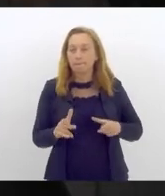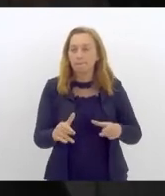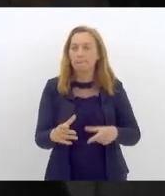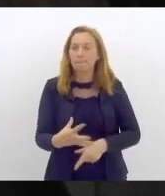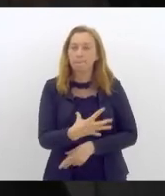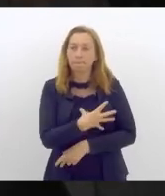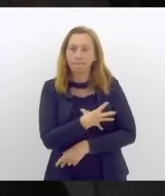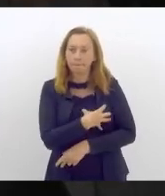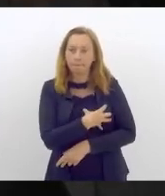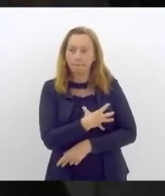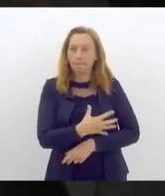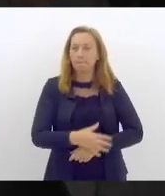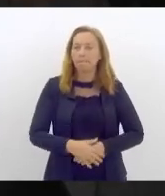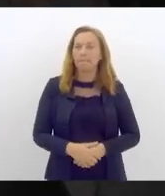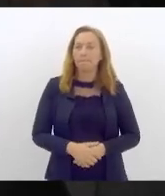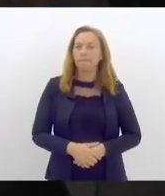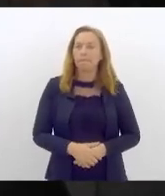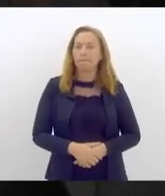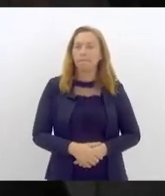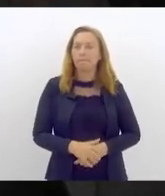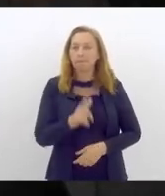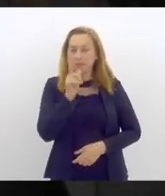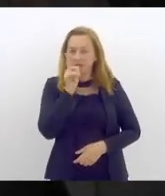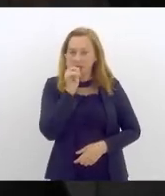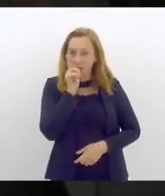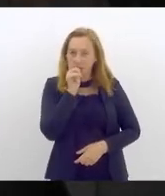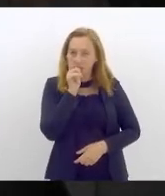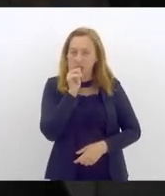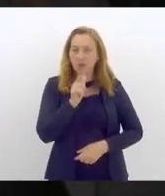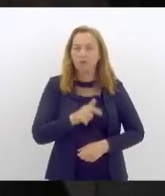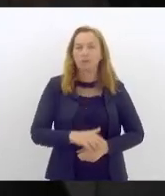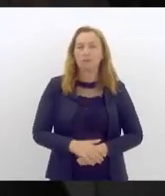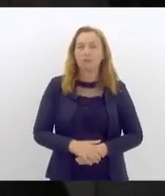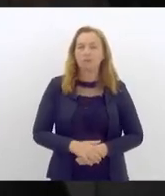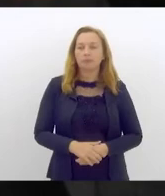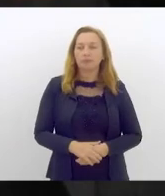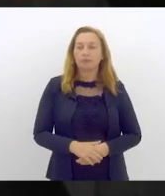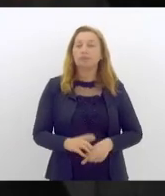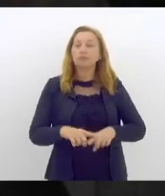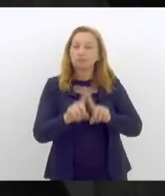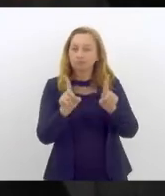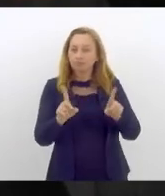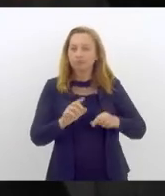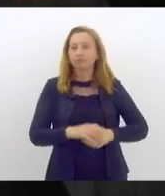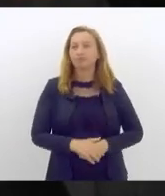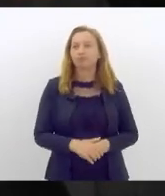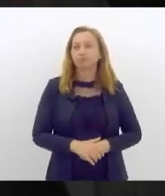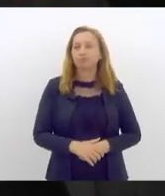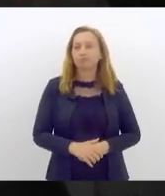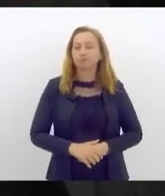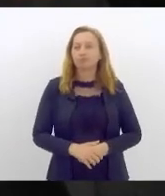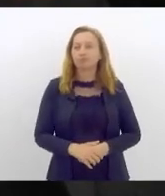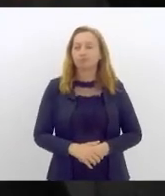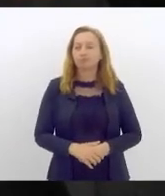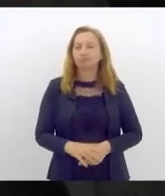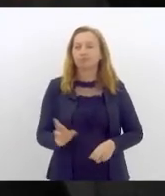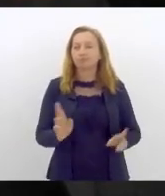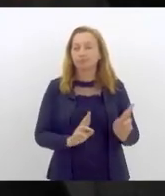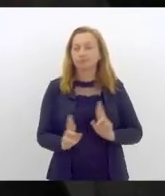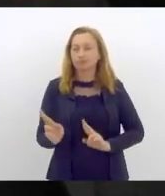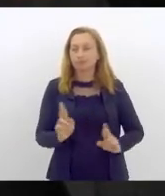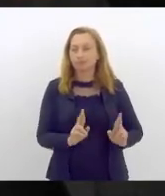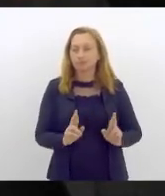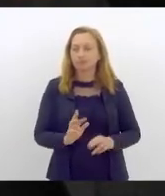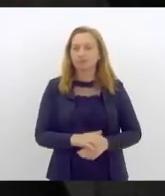mama e de próstata Mães em relação